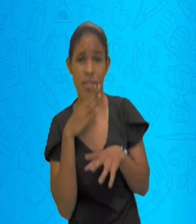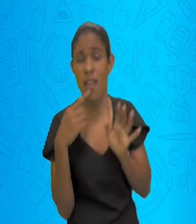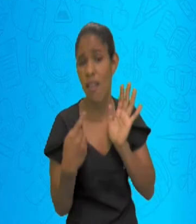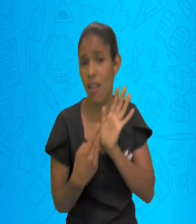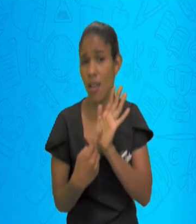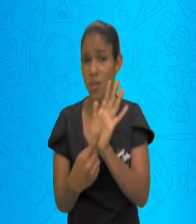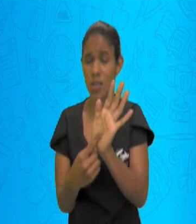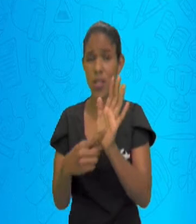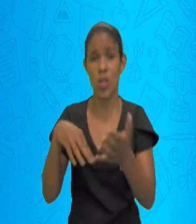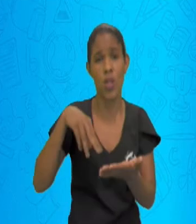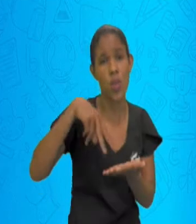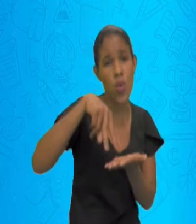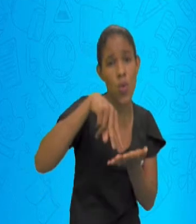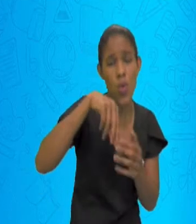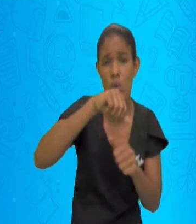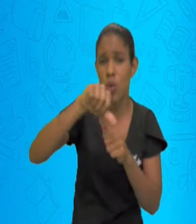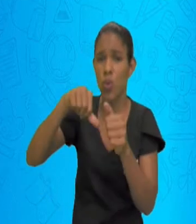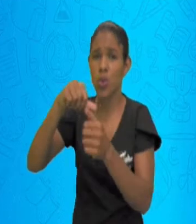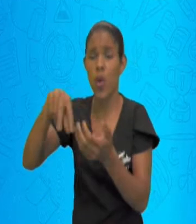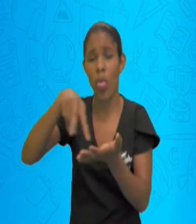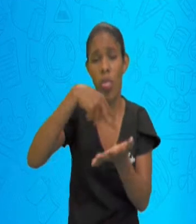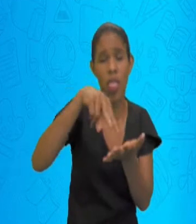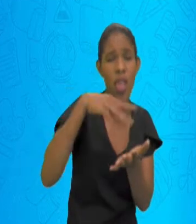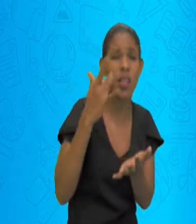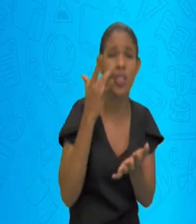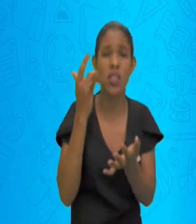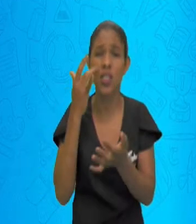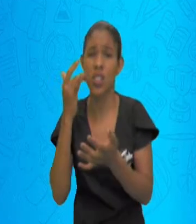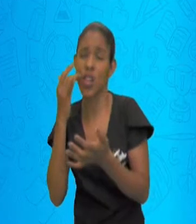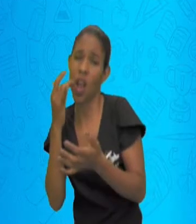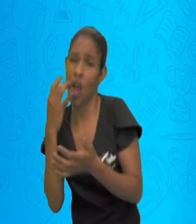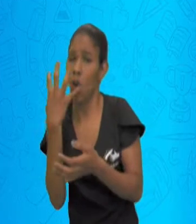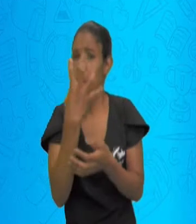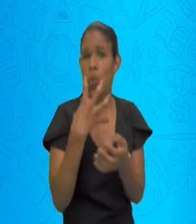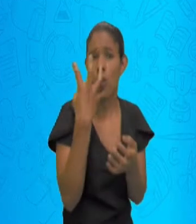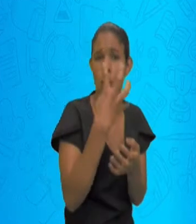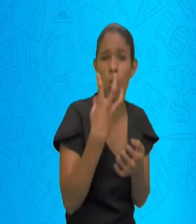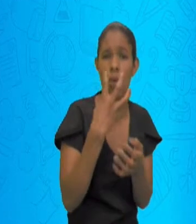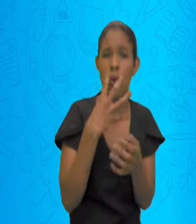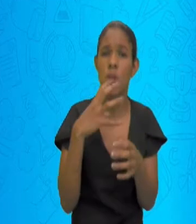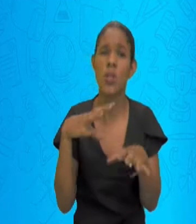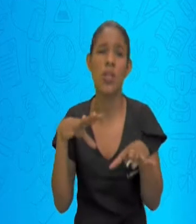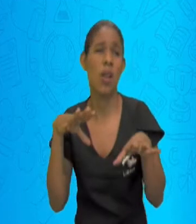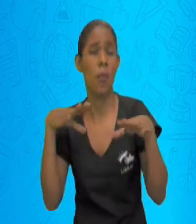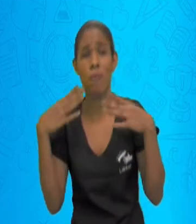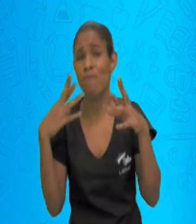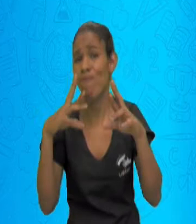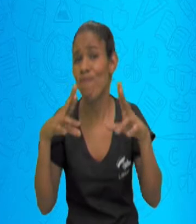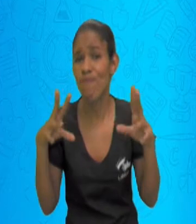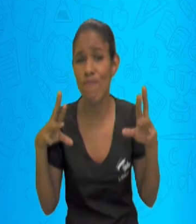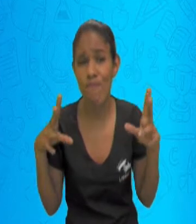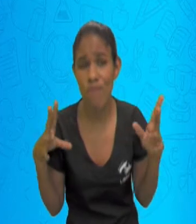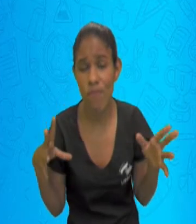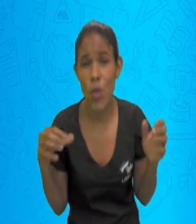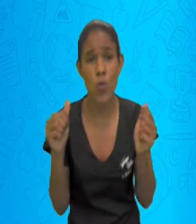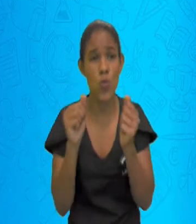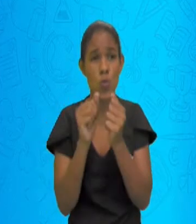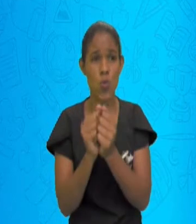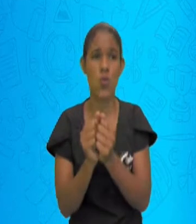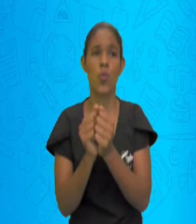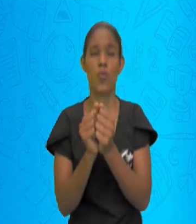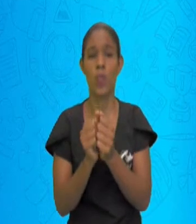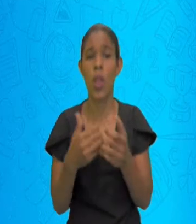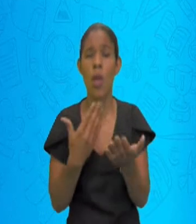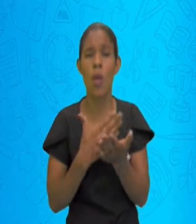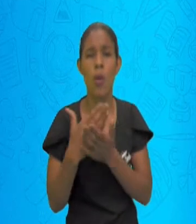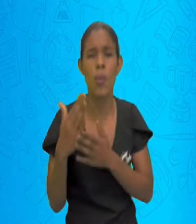teatro, dança, música e circo. A encenação costuma ser feita nos meses de junho e julho, durante as